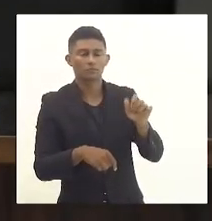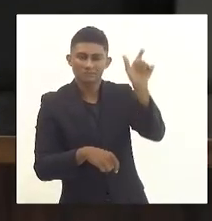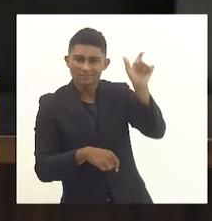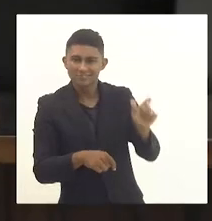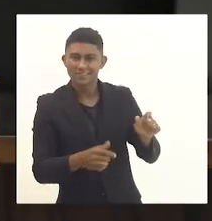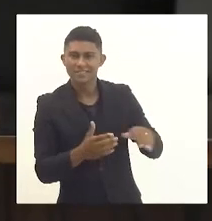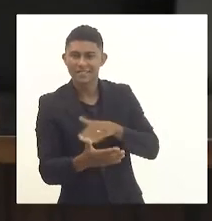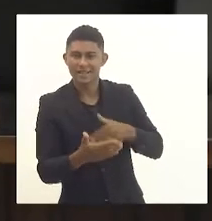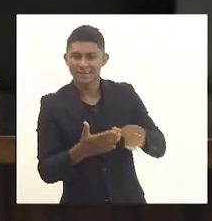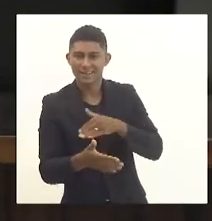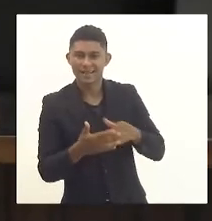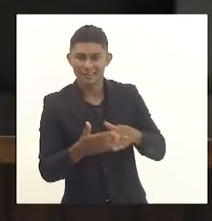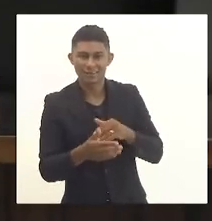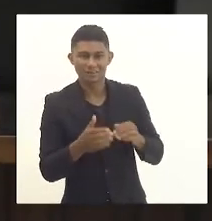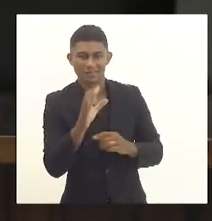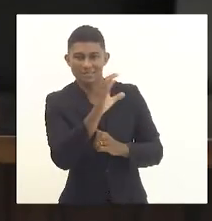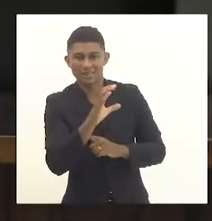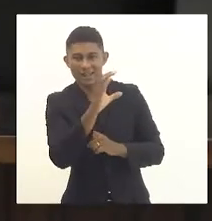de São João de Meriti.